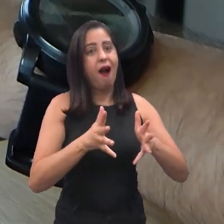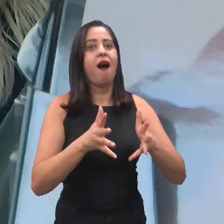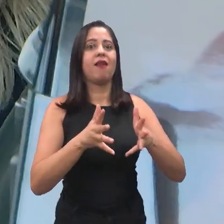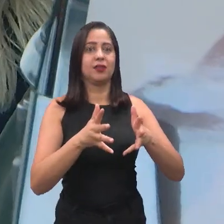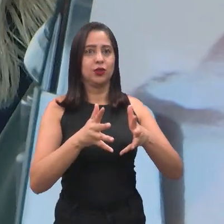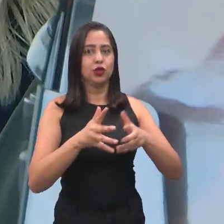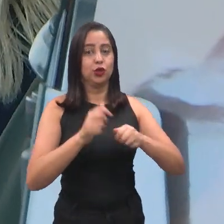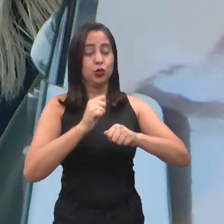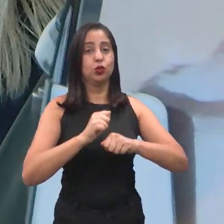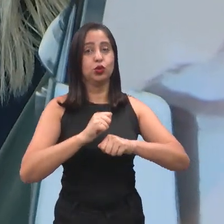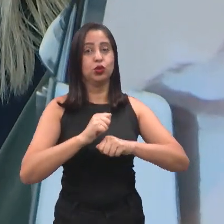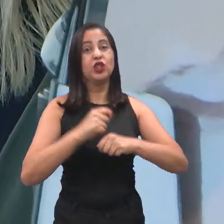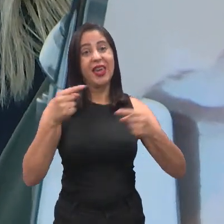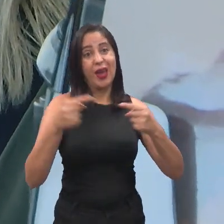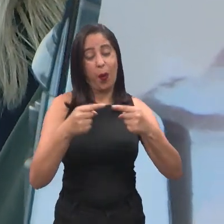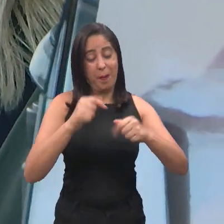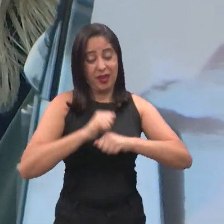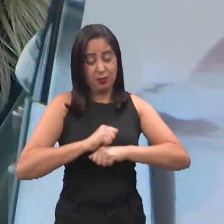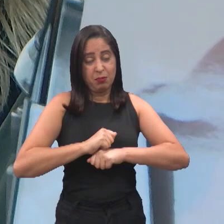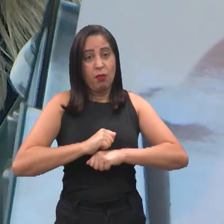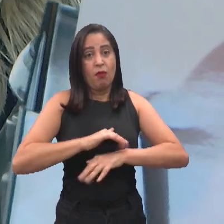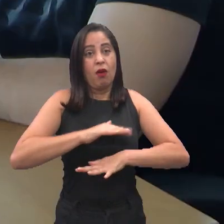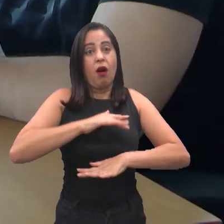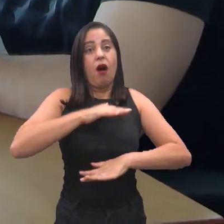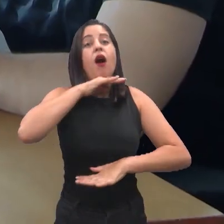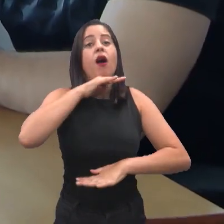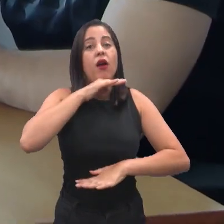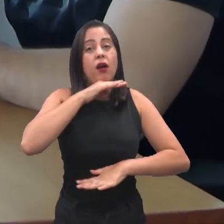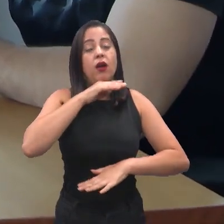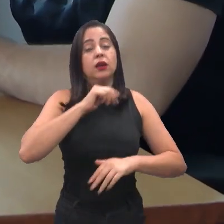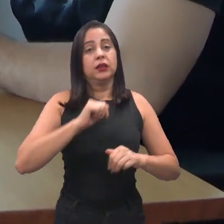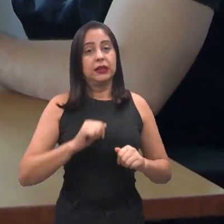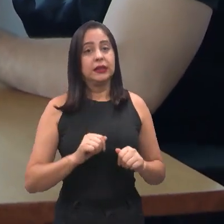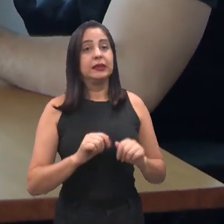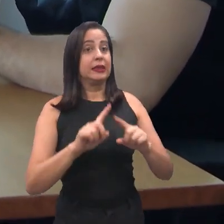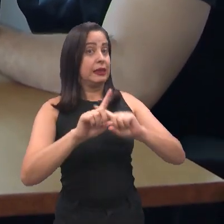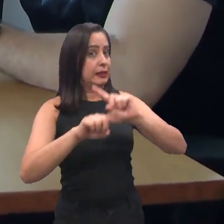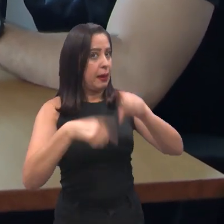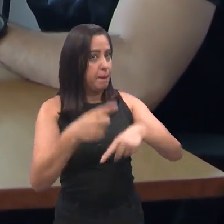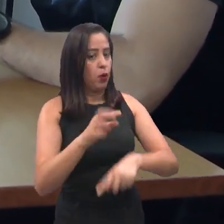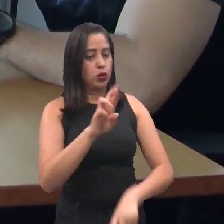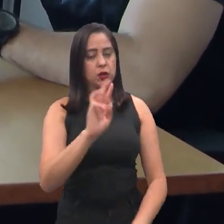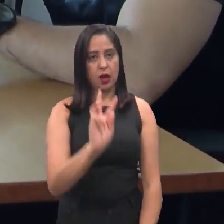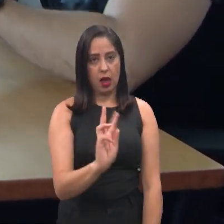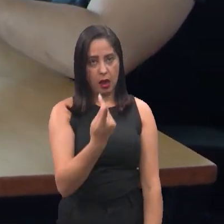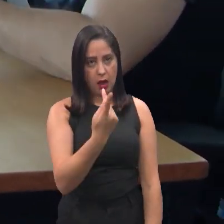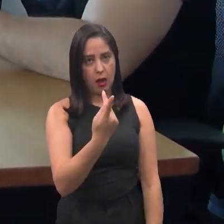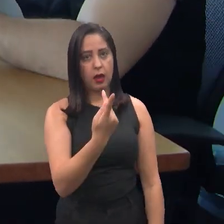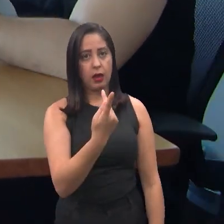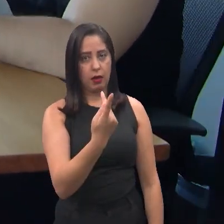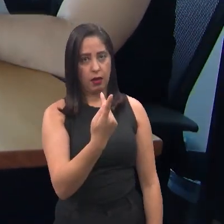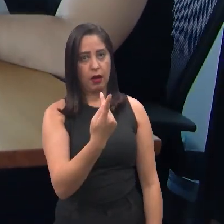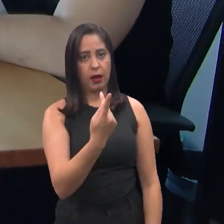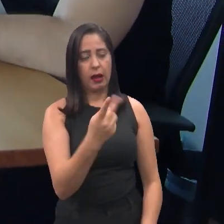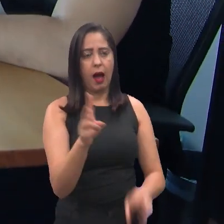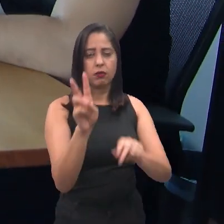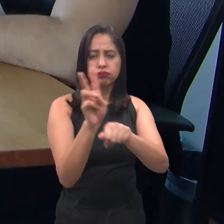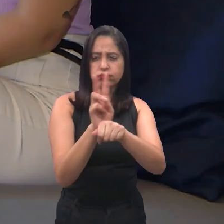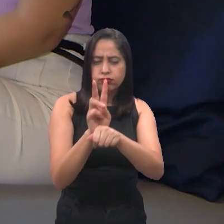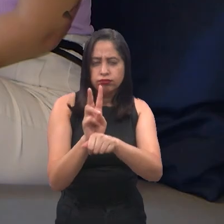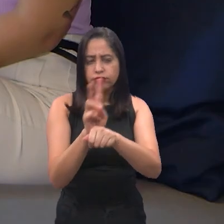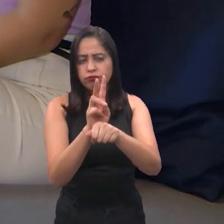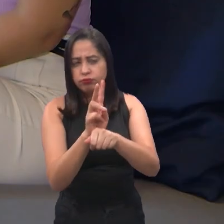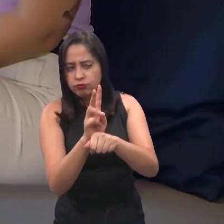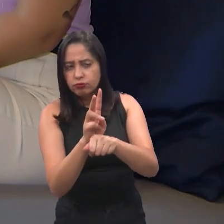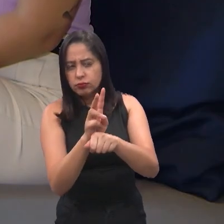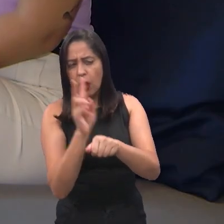né, que possam estar se direcionando a um burnout. Depois, o RH, ele monitorar, então, verificar